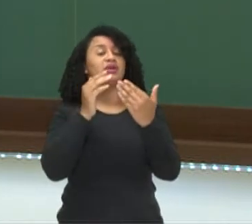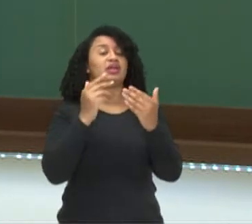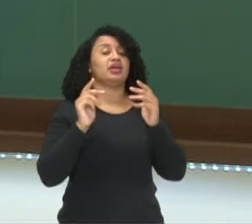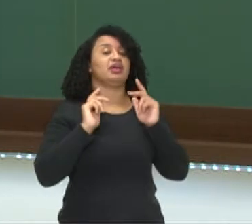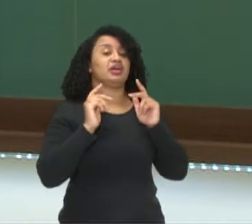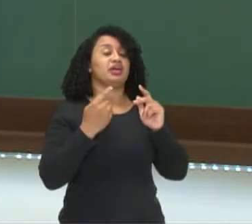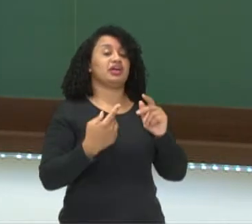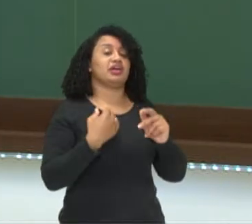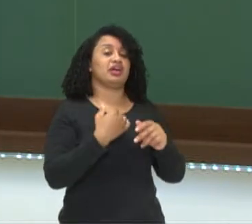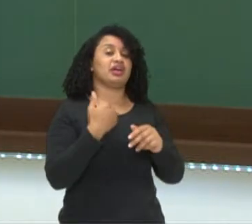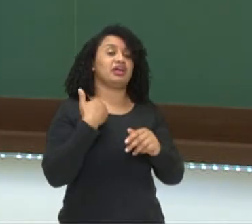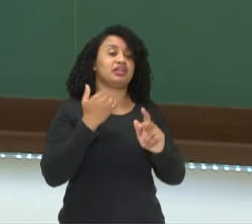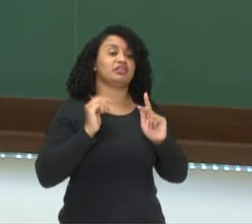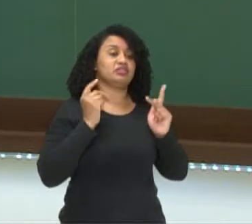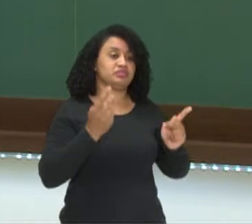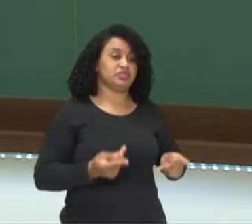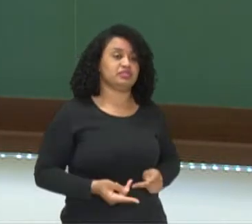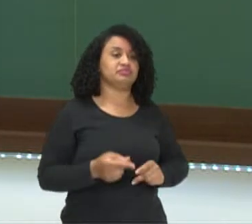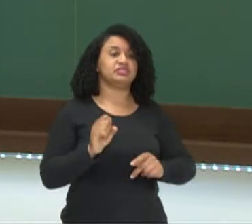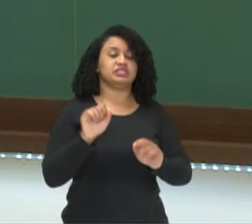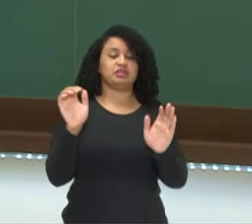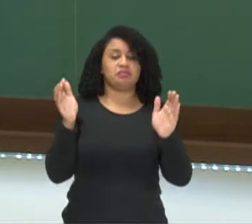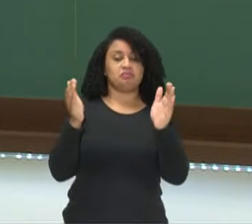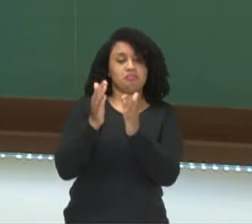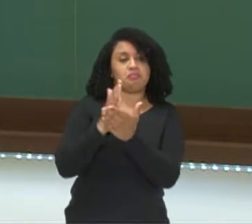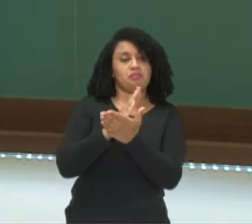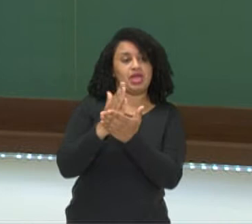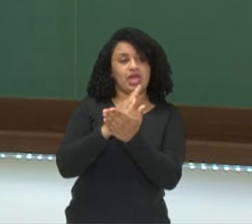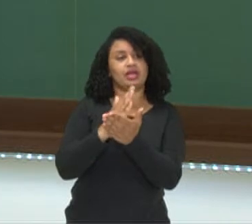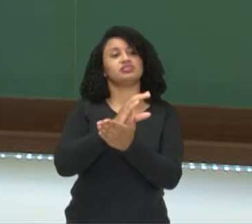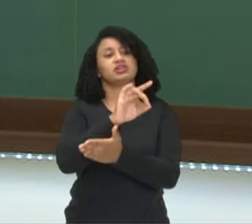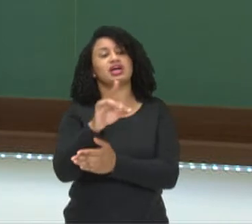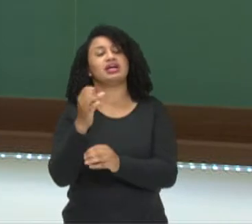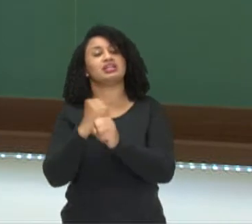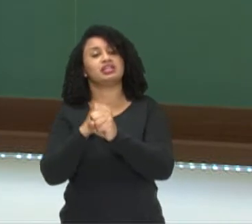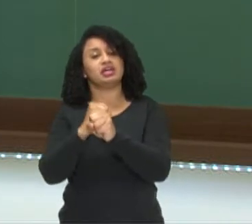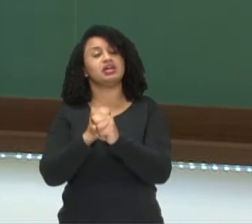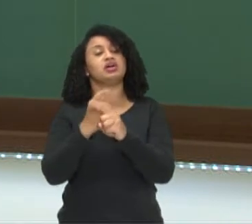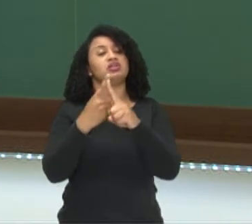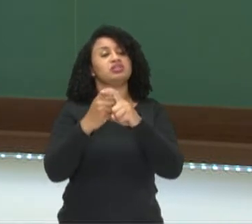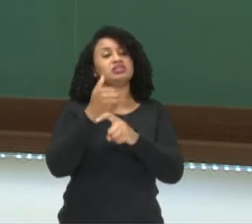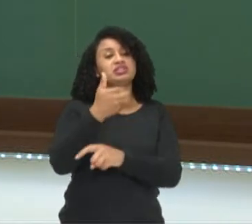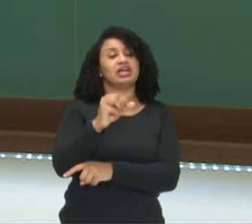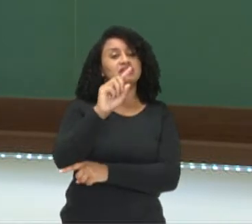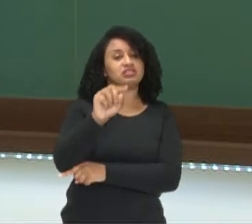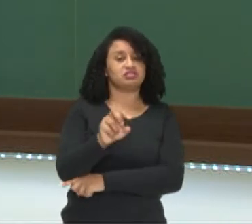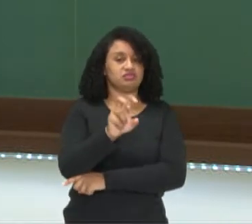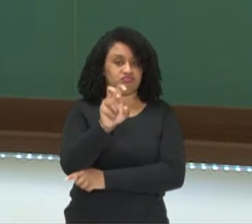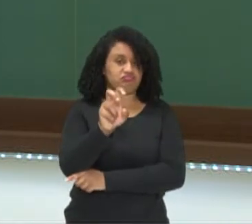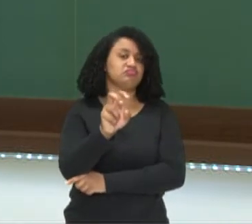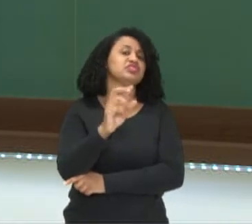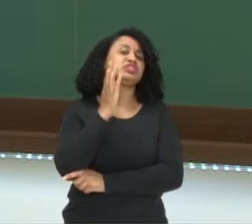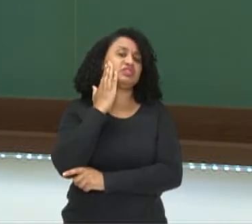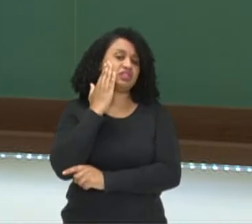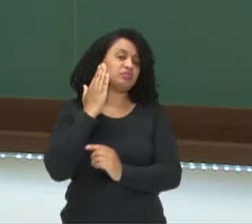o cachorro for de médio porte, você vai multiplicar cada ano dele por 10,5.